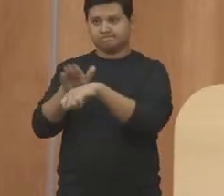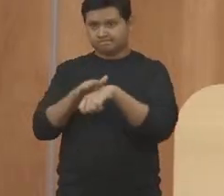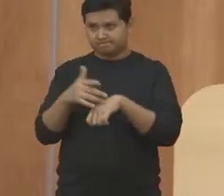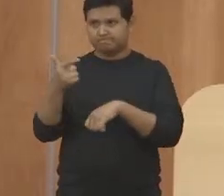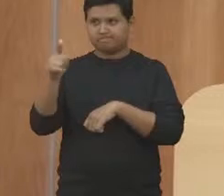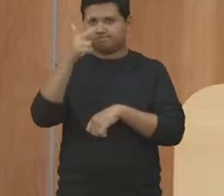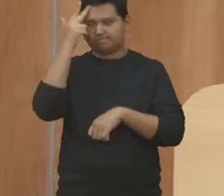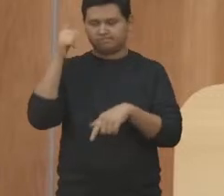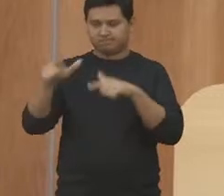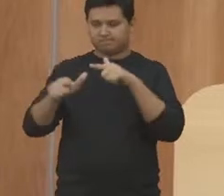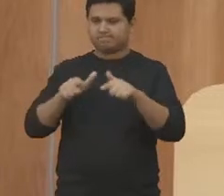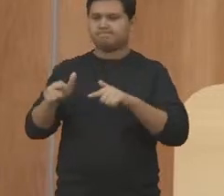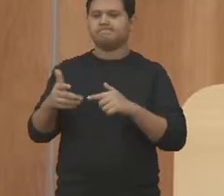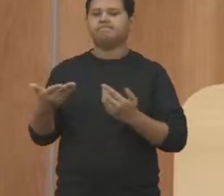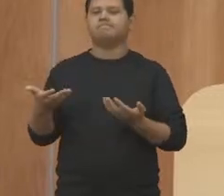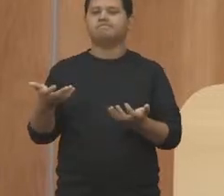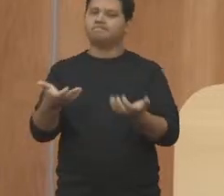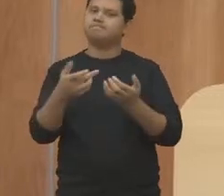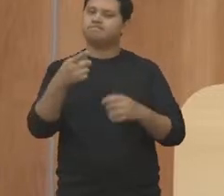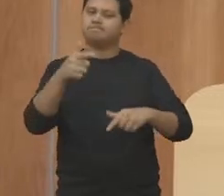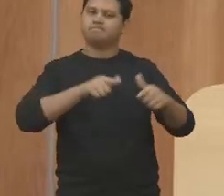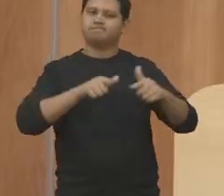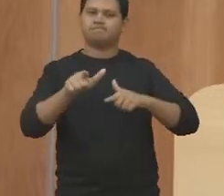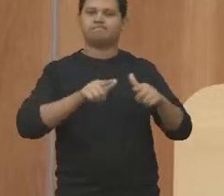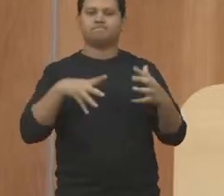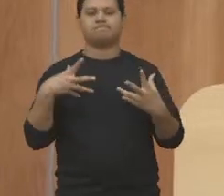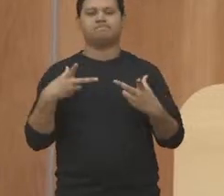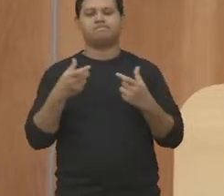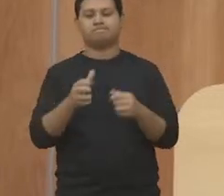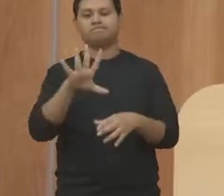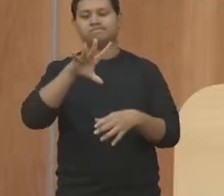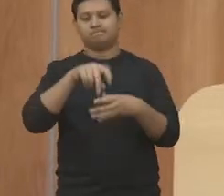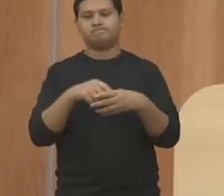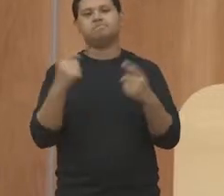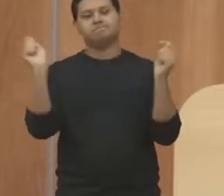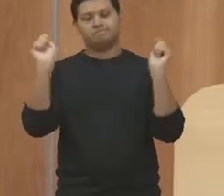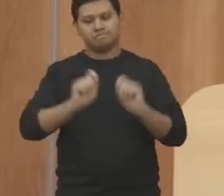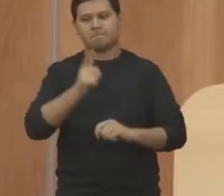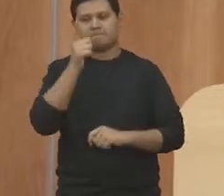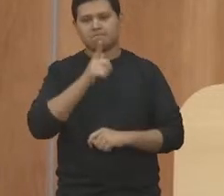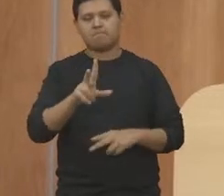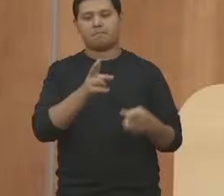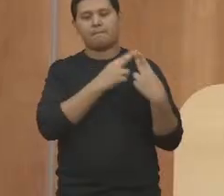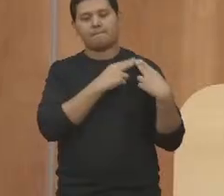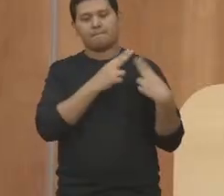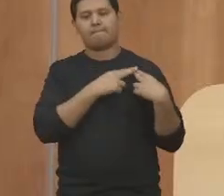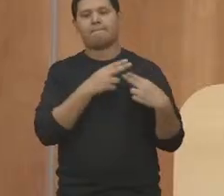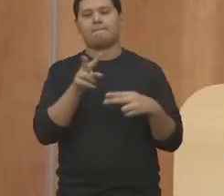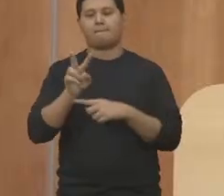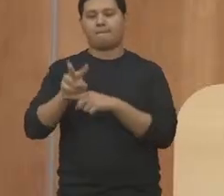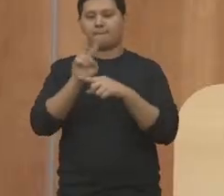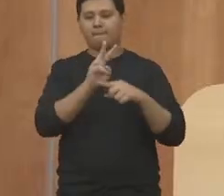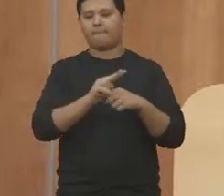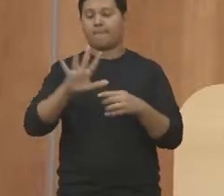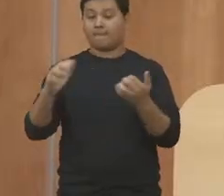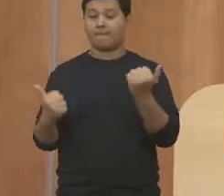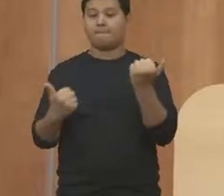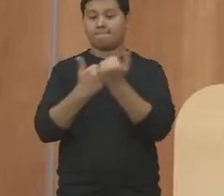2. Então, a gente está fazendo esse trabalho dentro do que for possível, com responsabilidade fiscal, de